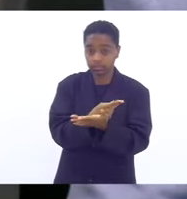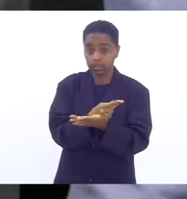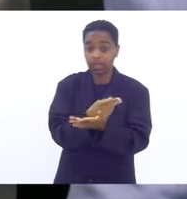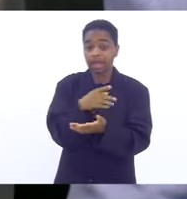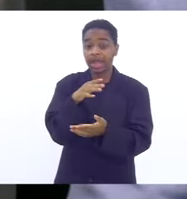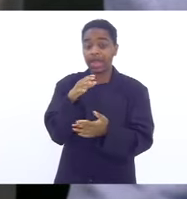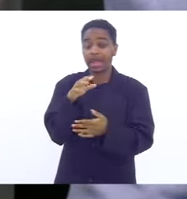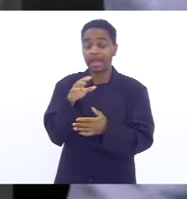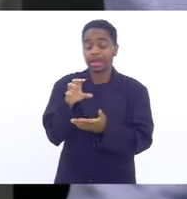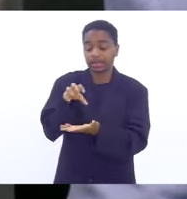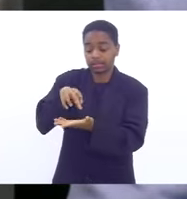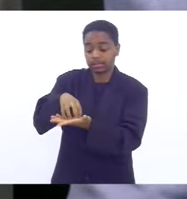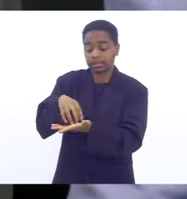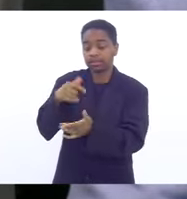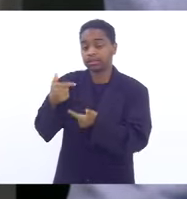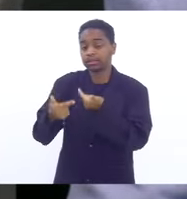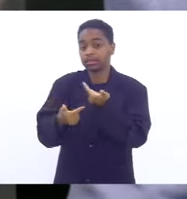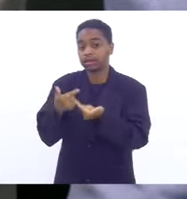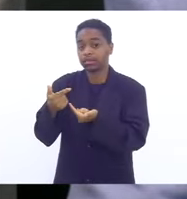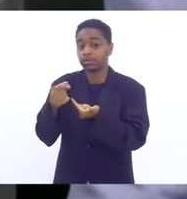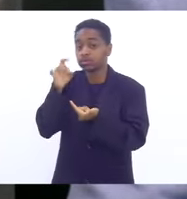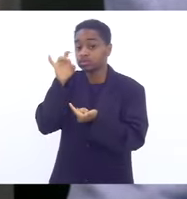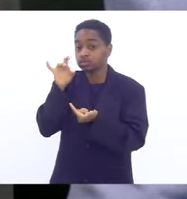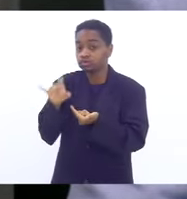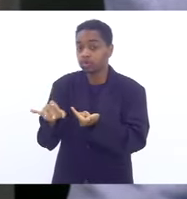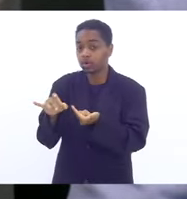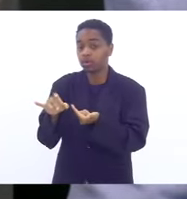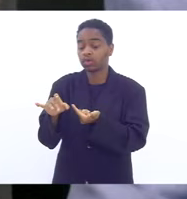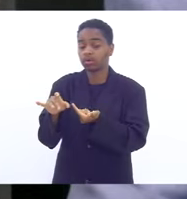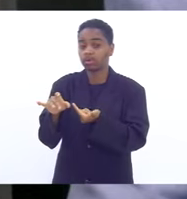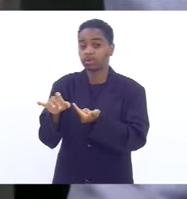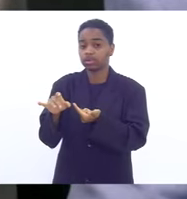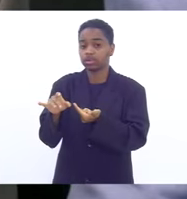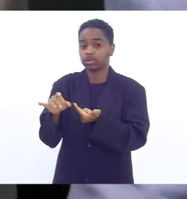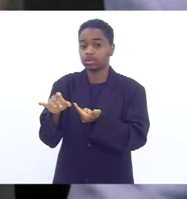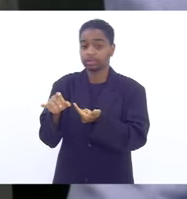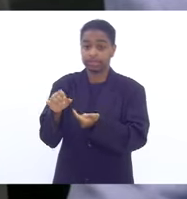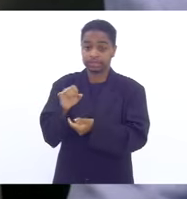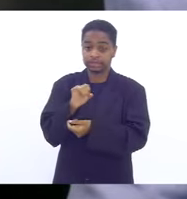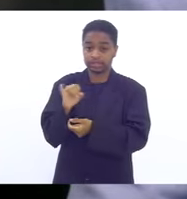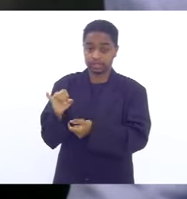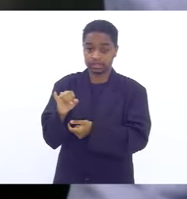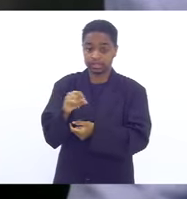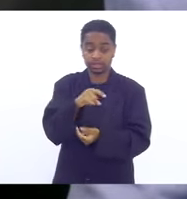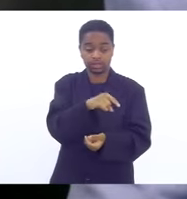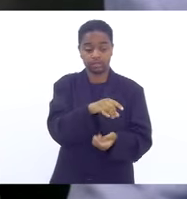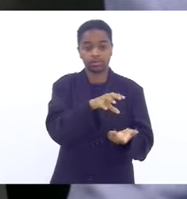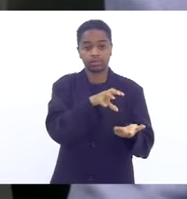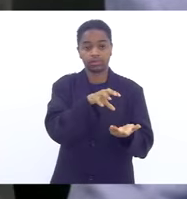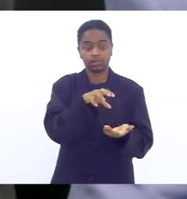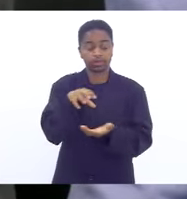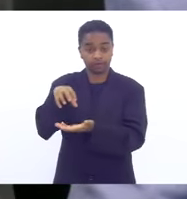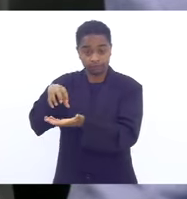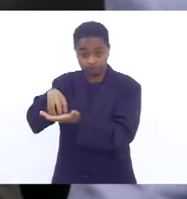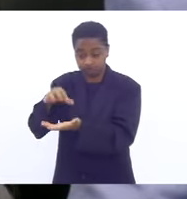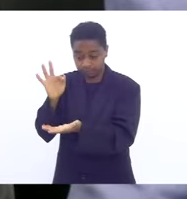agência só trabalhe, só manifeste, só ande, se a agência reguladora federal mandar.